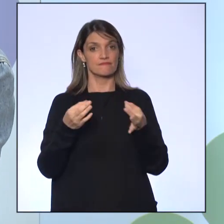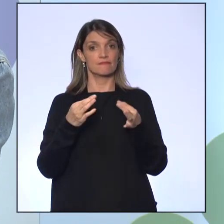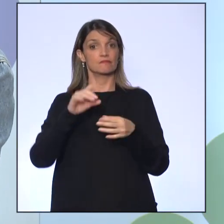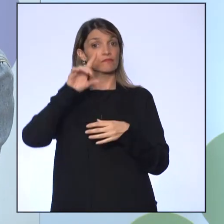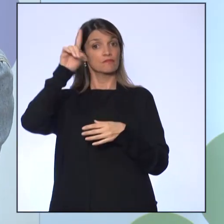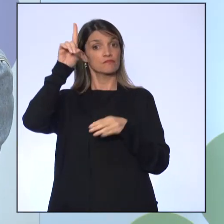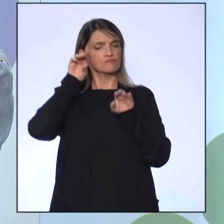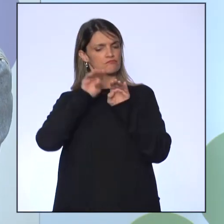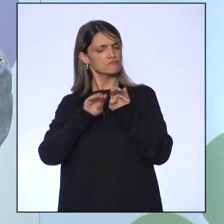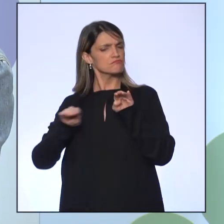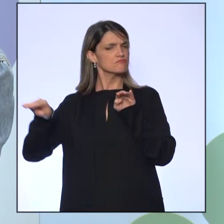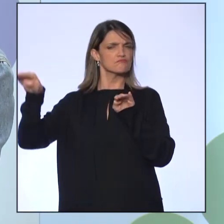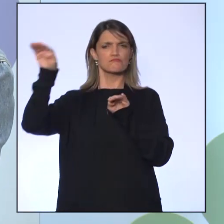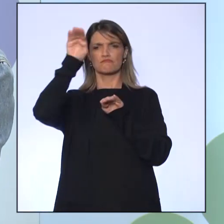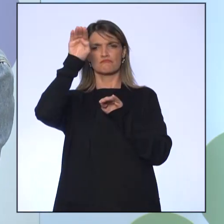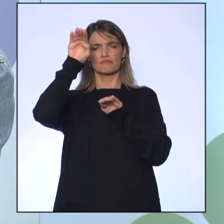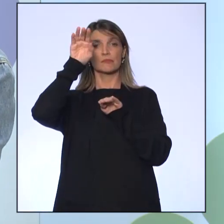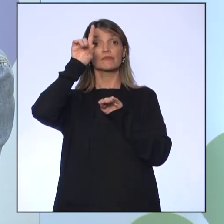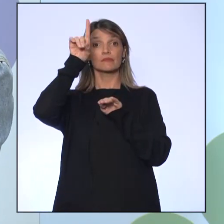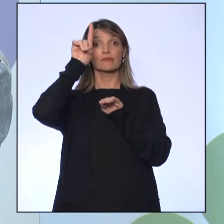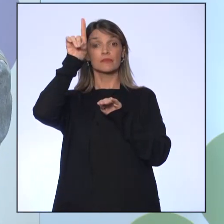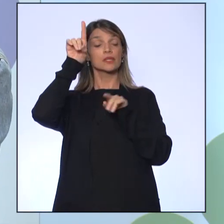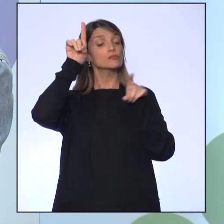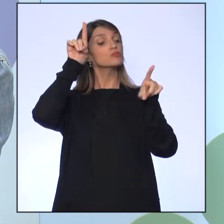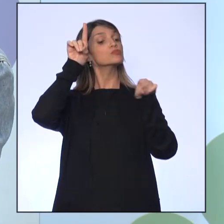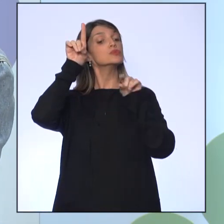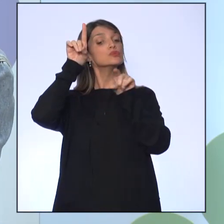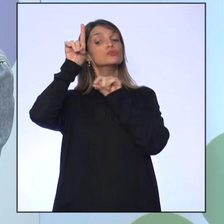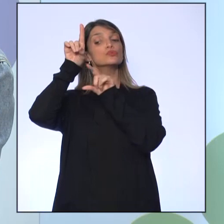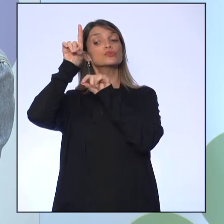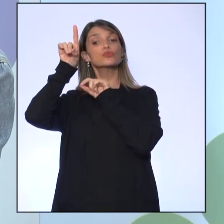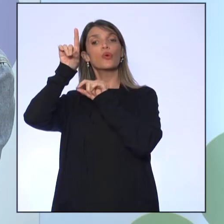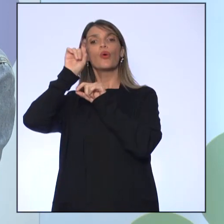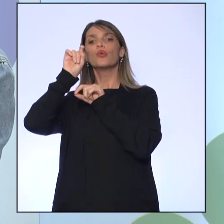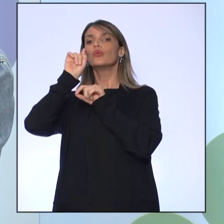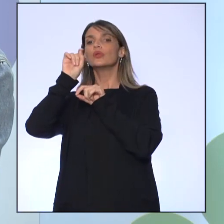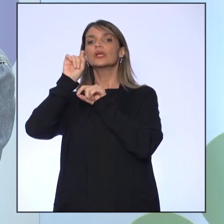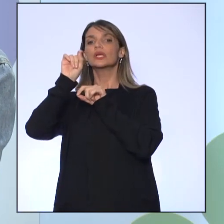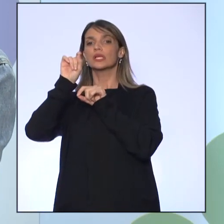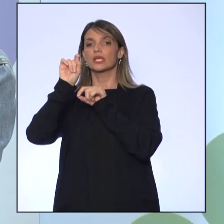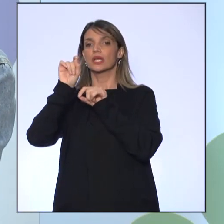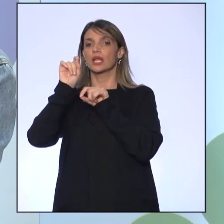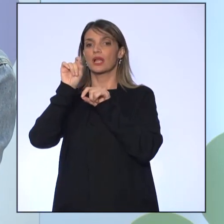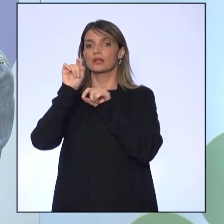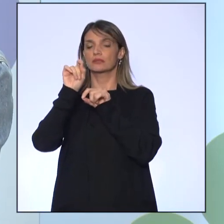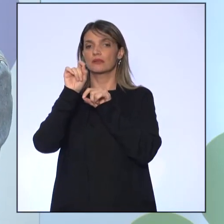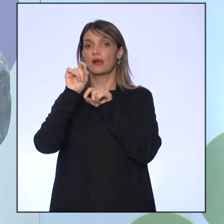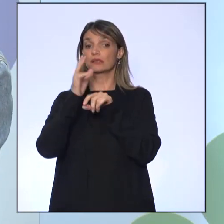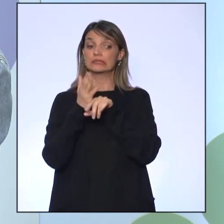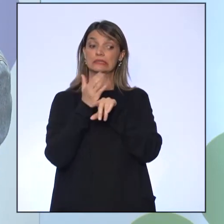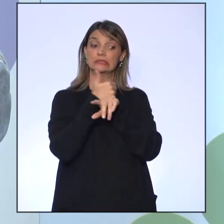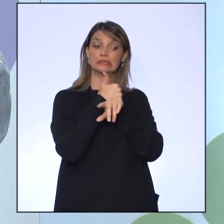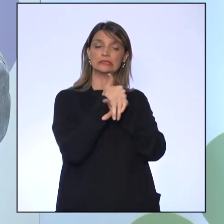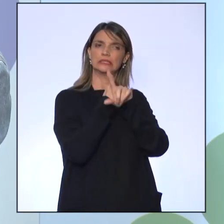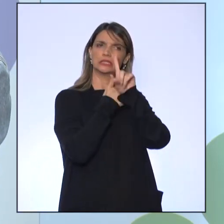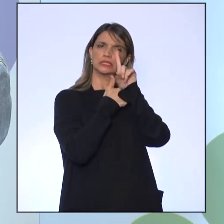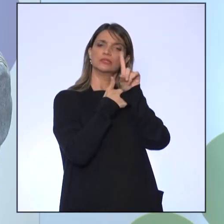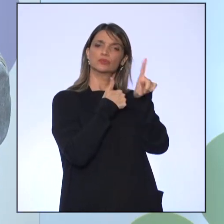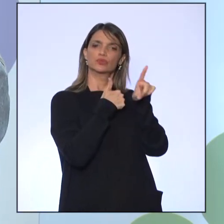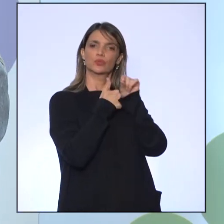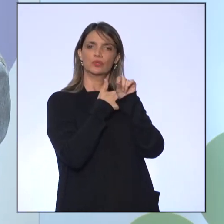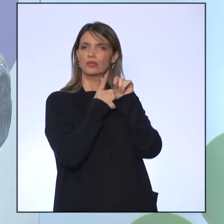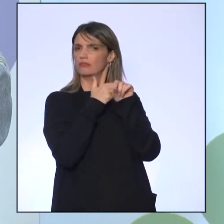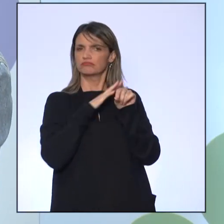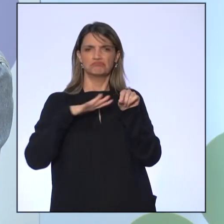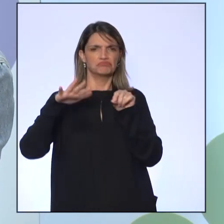Deus soberano, Deus é quem escolhe, quem é predestinado, né? Porque Deus escolheu previamente. Acho que todo mundo, todas as contribuições